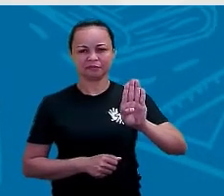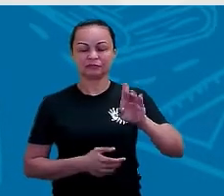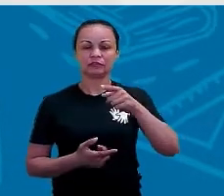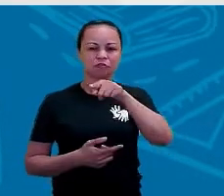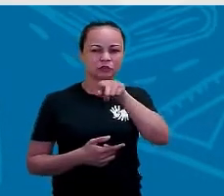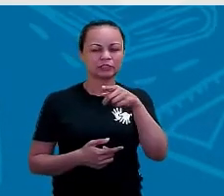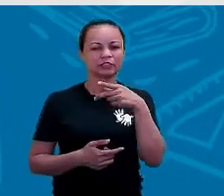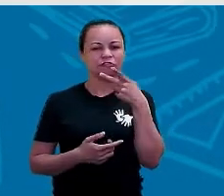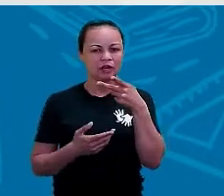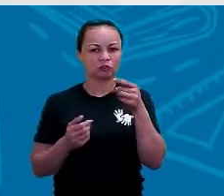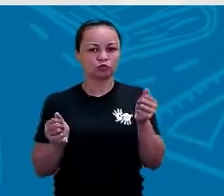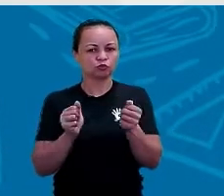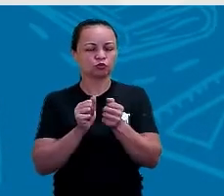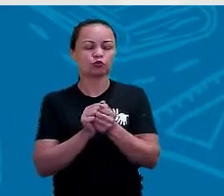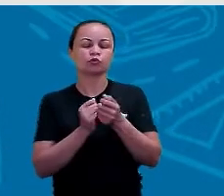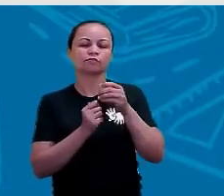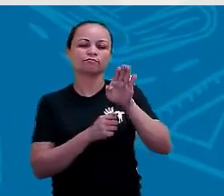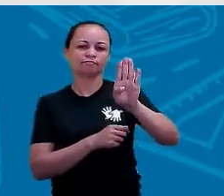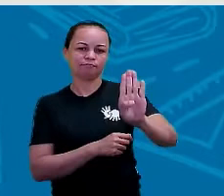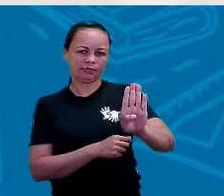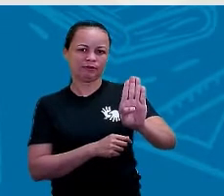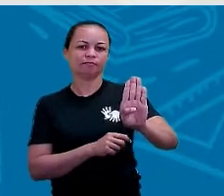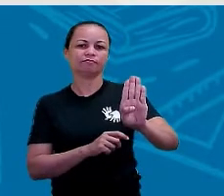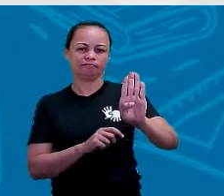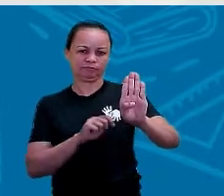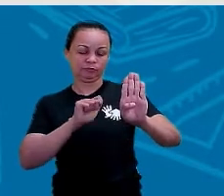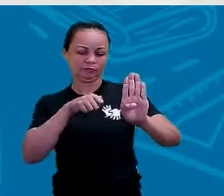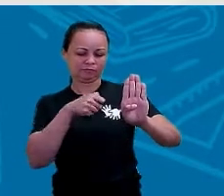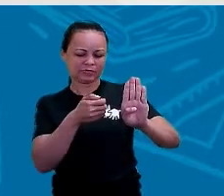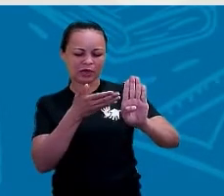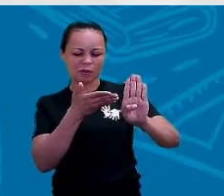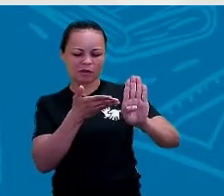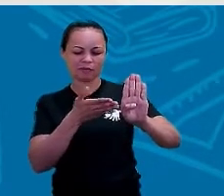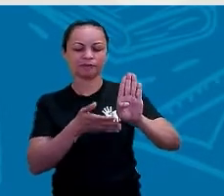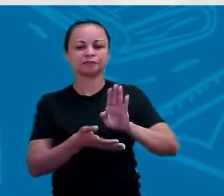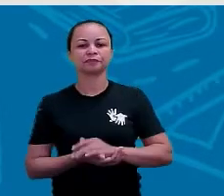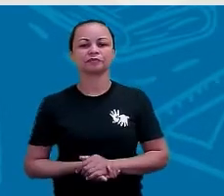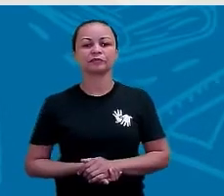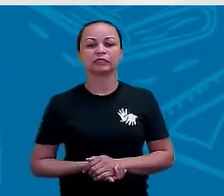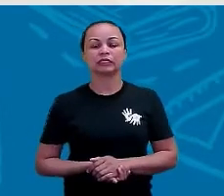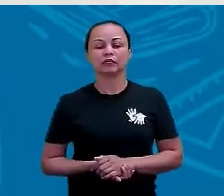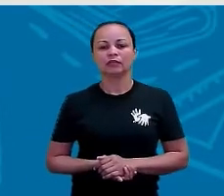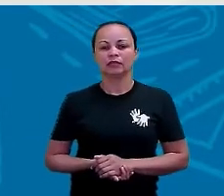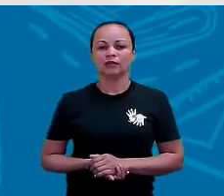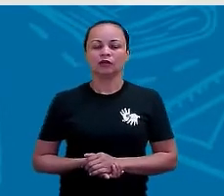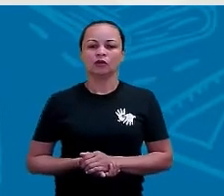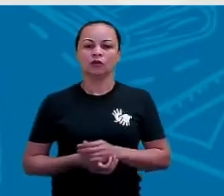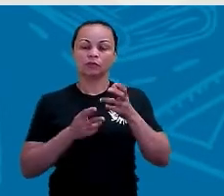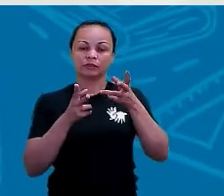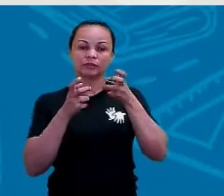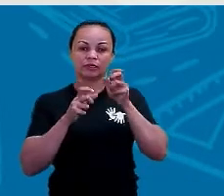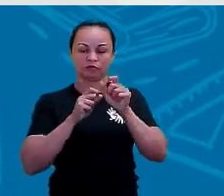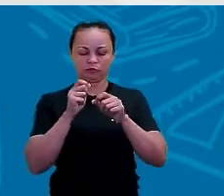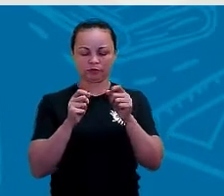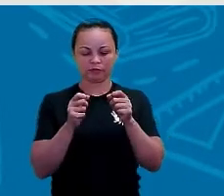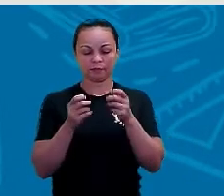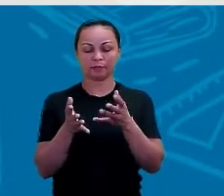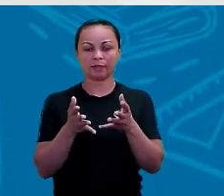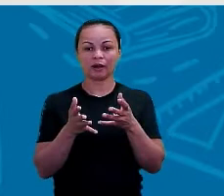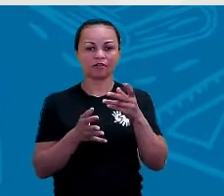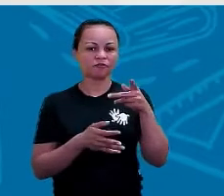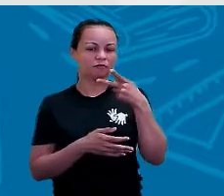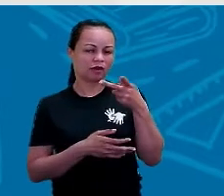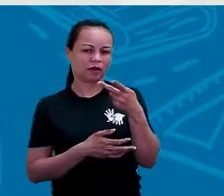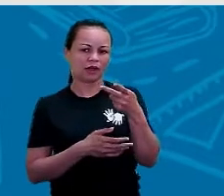Repitam comigo. É a letrinha B. Percebam que para falar o nome